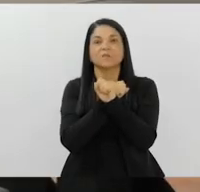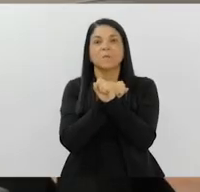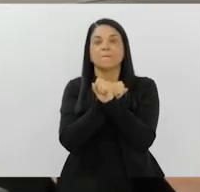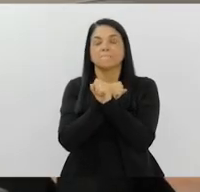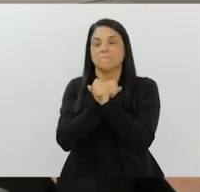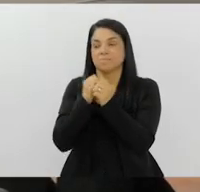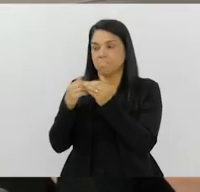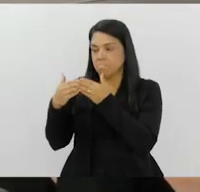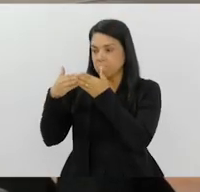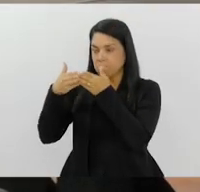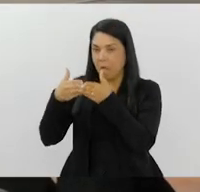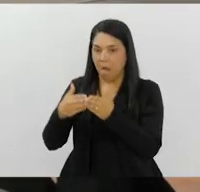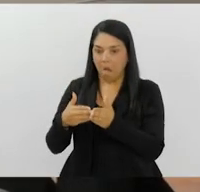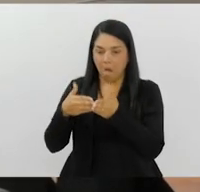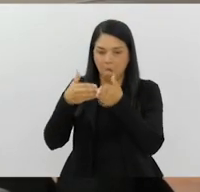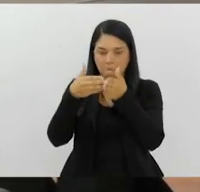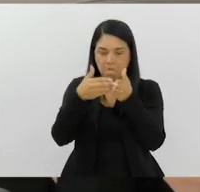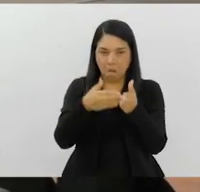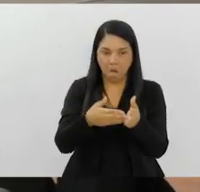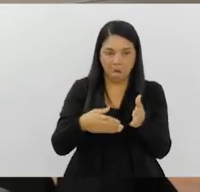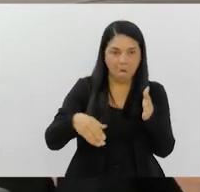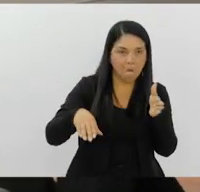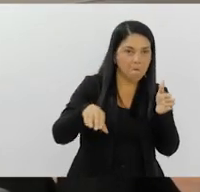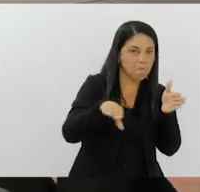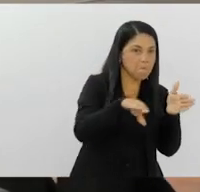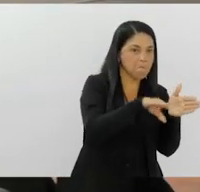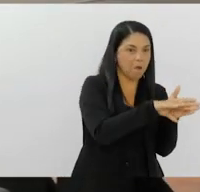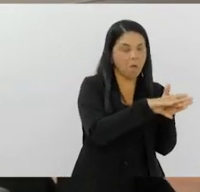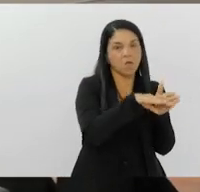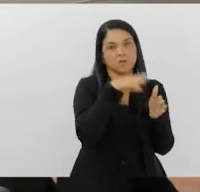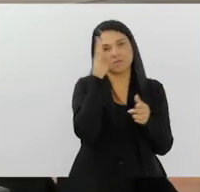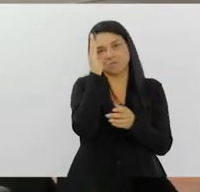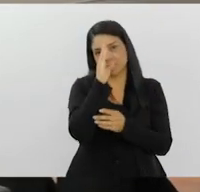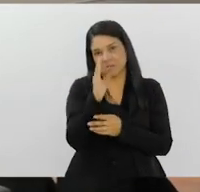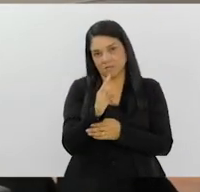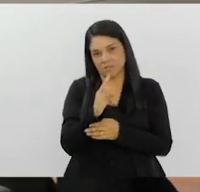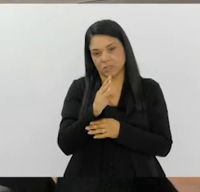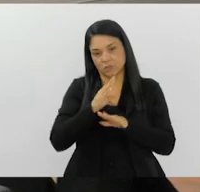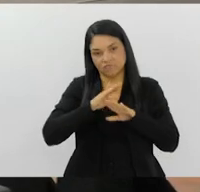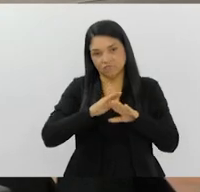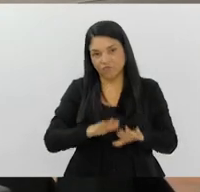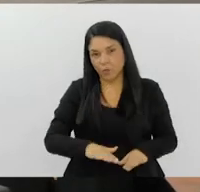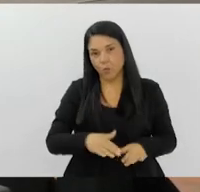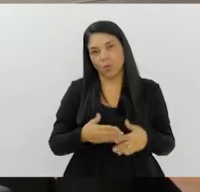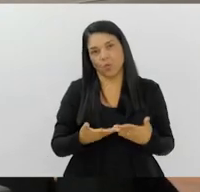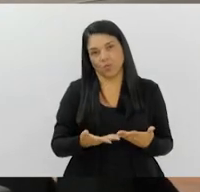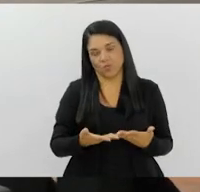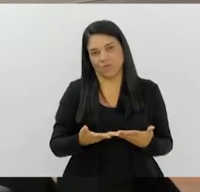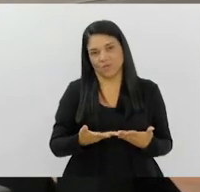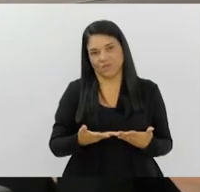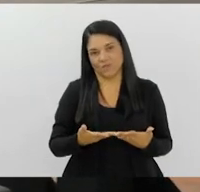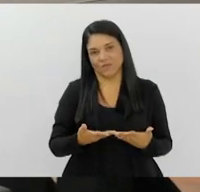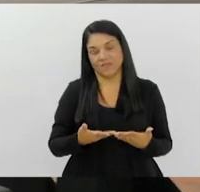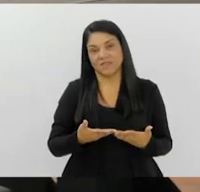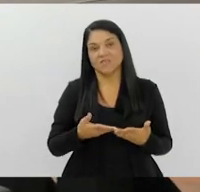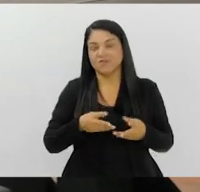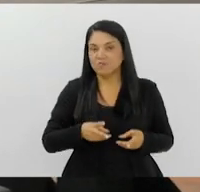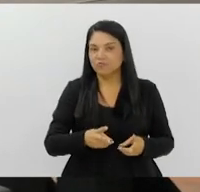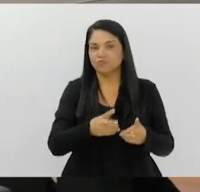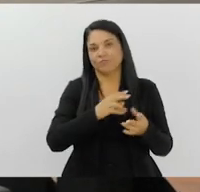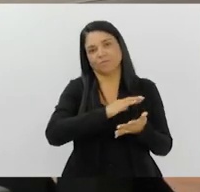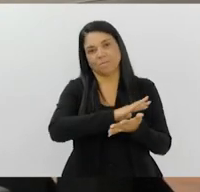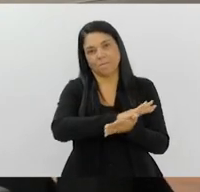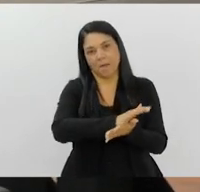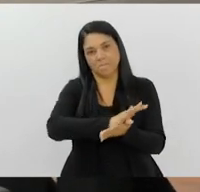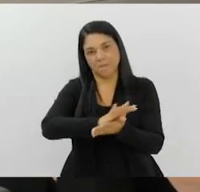trazido para uma terra que não era deles e aqui permanecendo permanecemos ainda sendo Discriminados